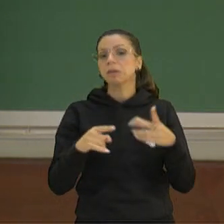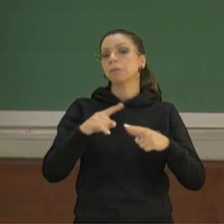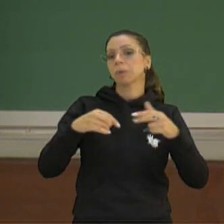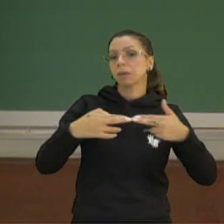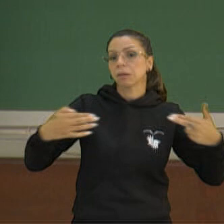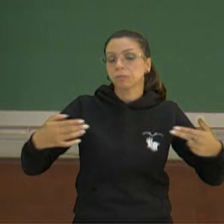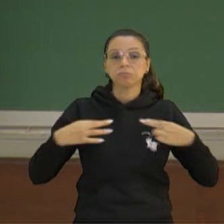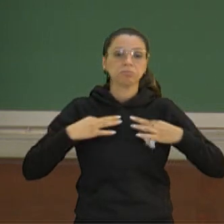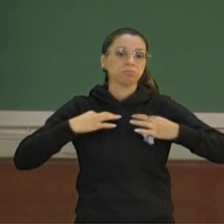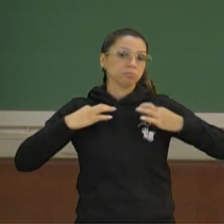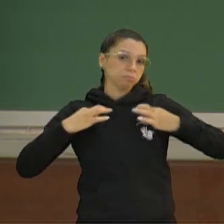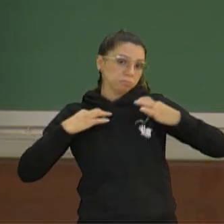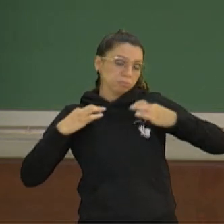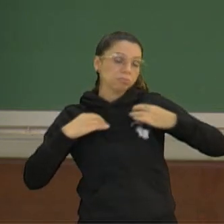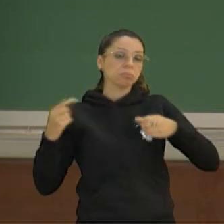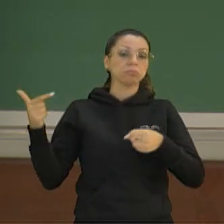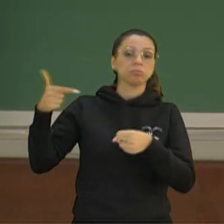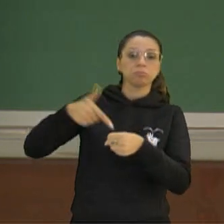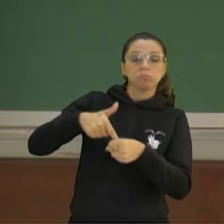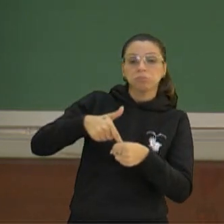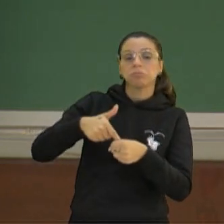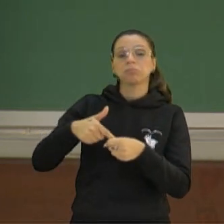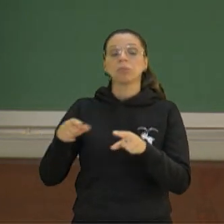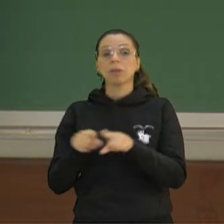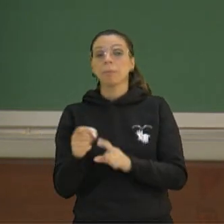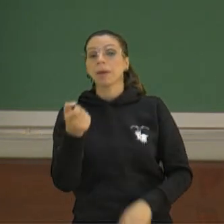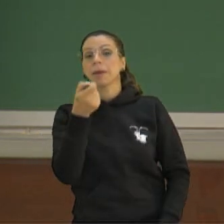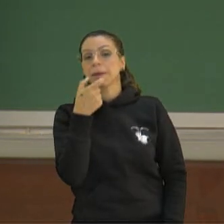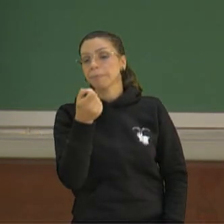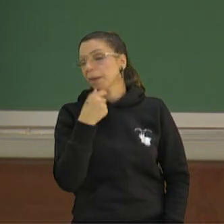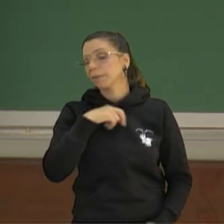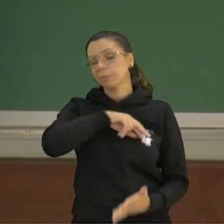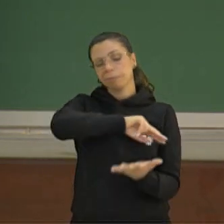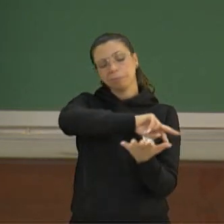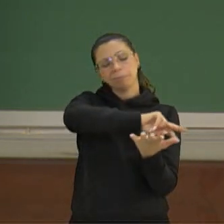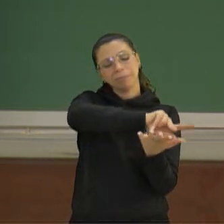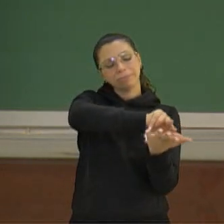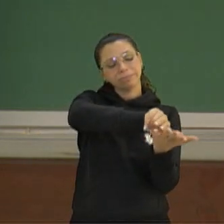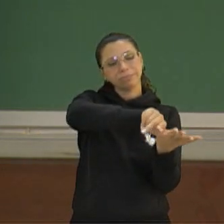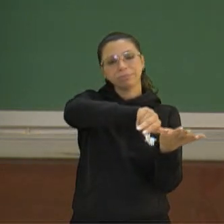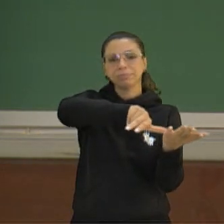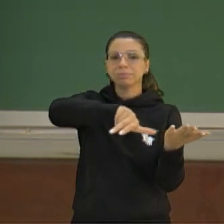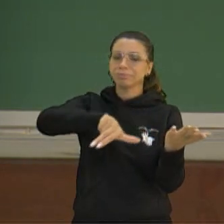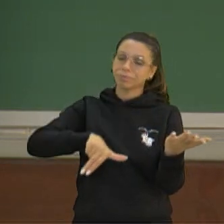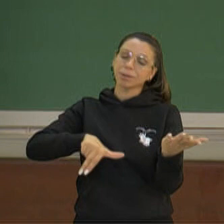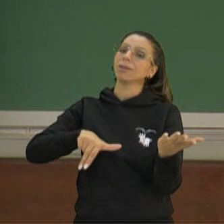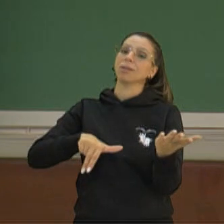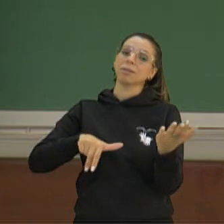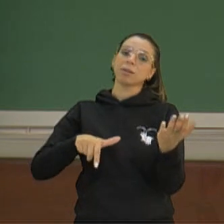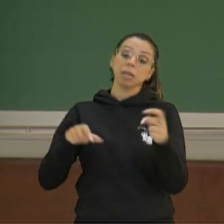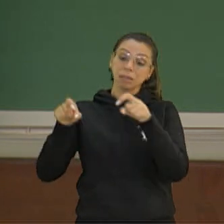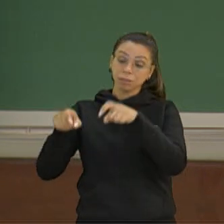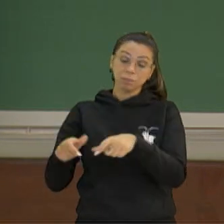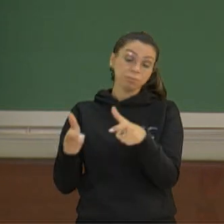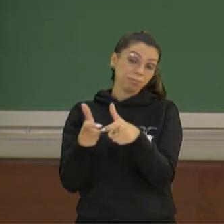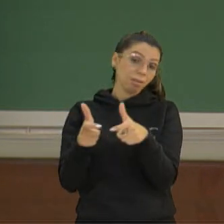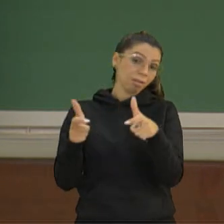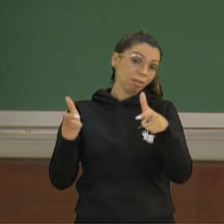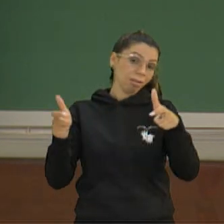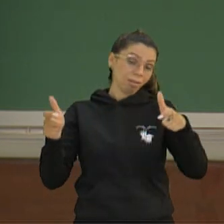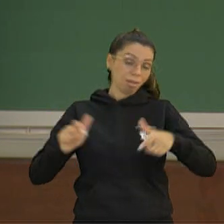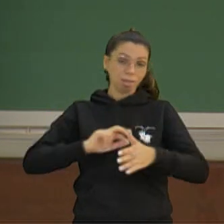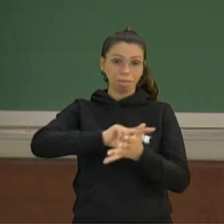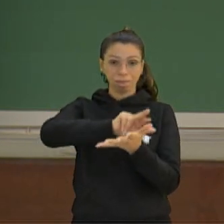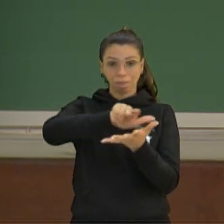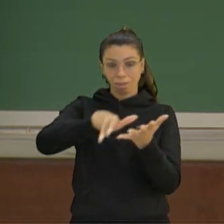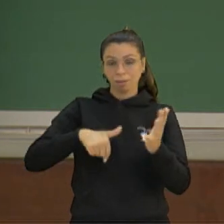para roupas, combustível, medicamentos e etc. Então veja como esse setor abrange ali